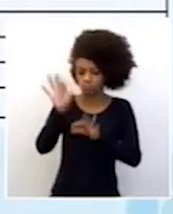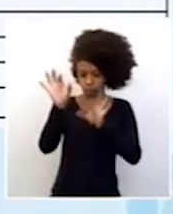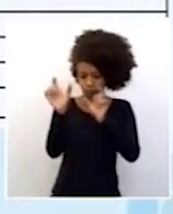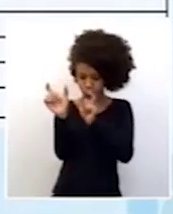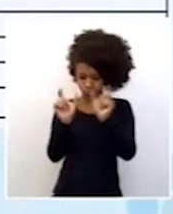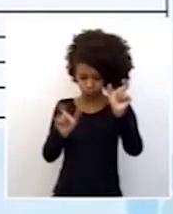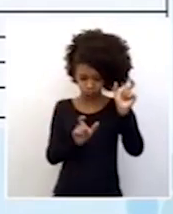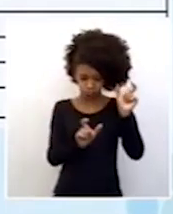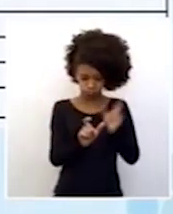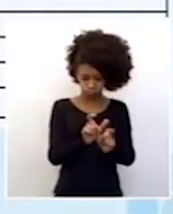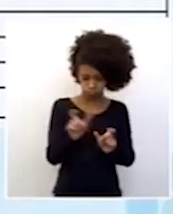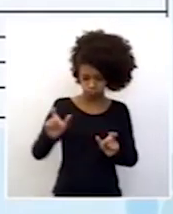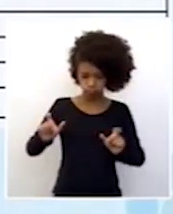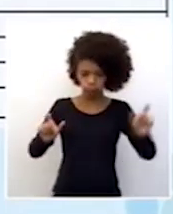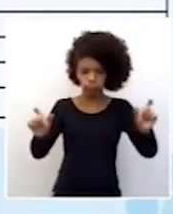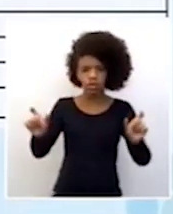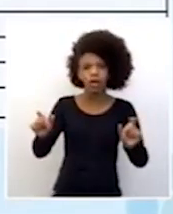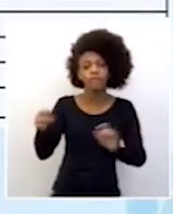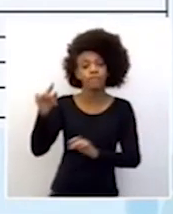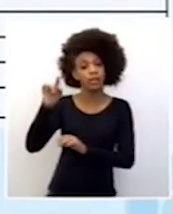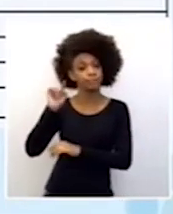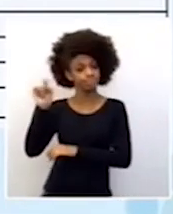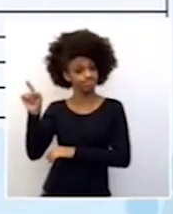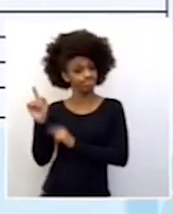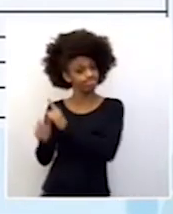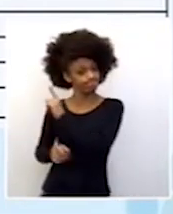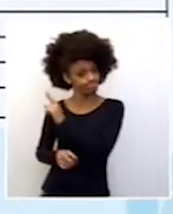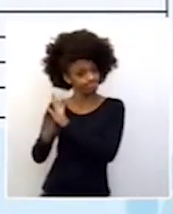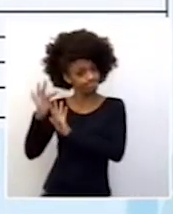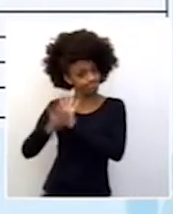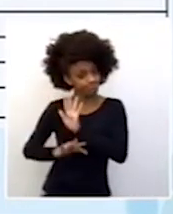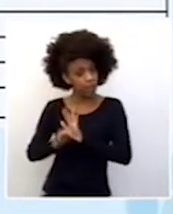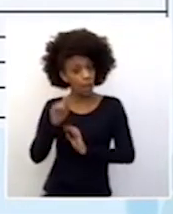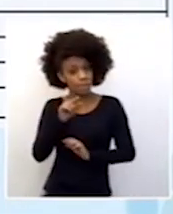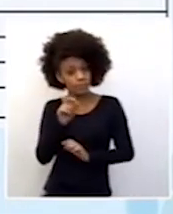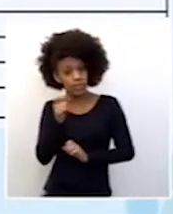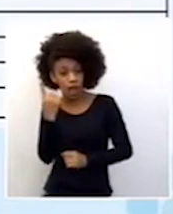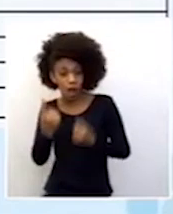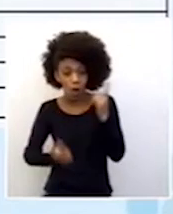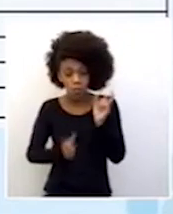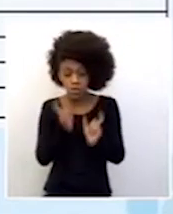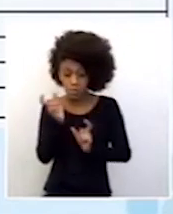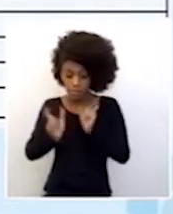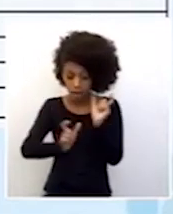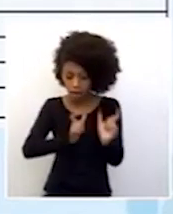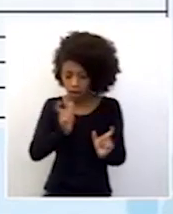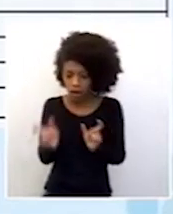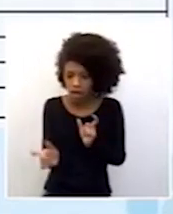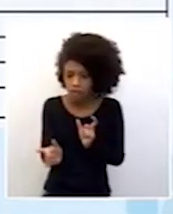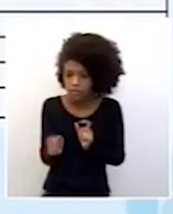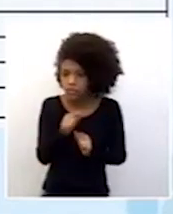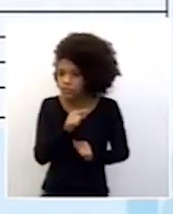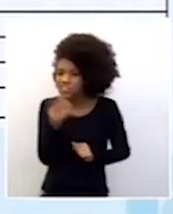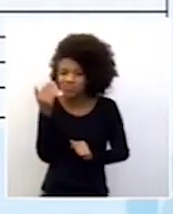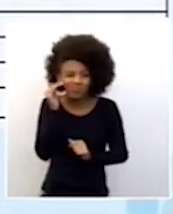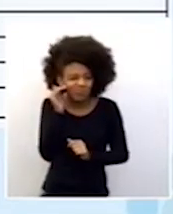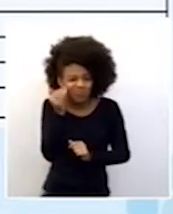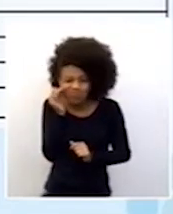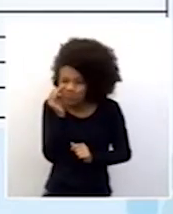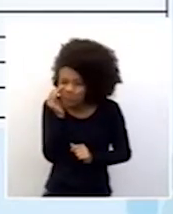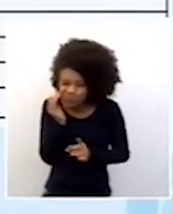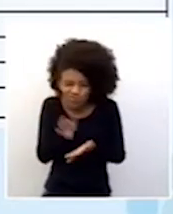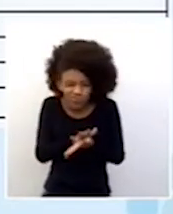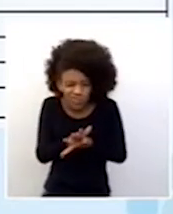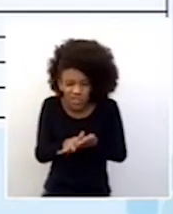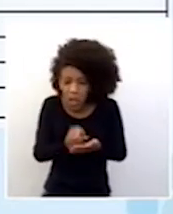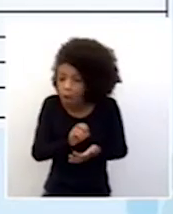gente vai deixar o texto na tela, para separar algumas palavras que vocês não entenderam, que vocês não